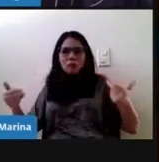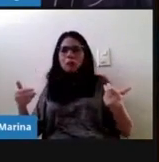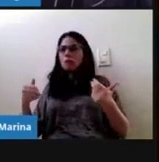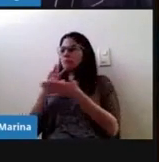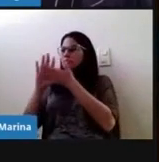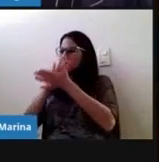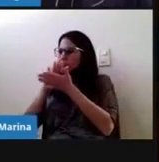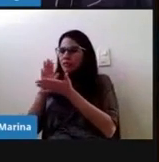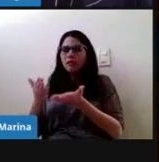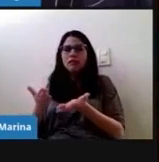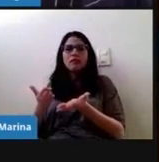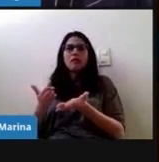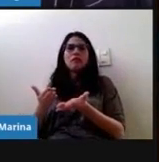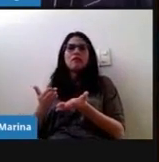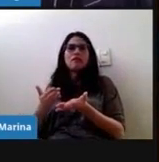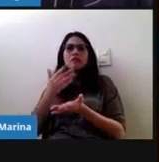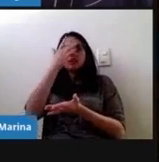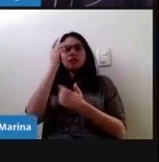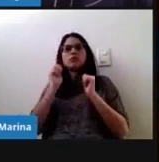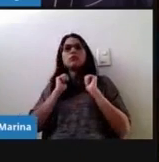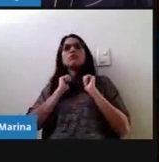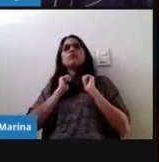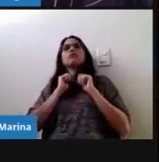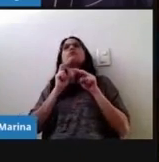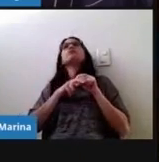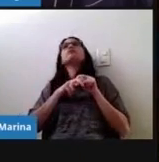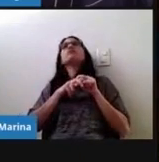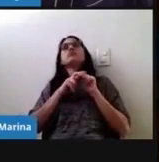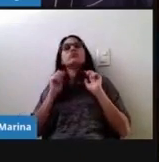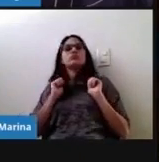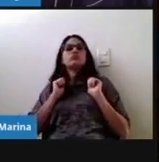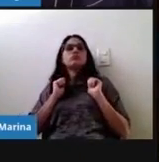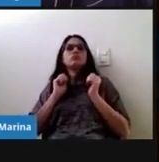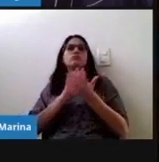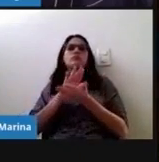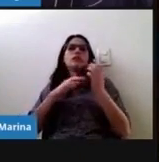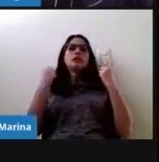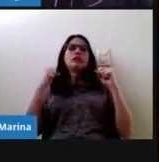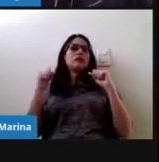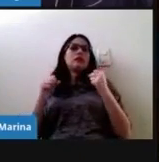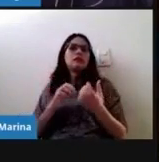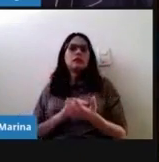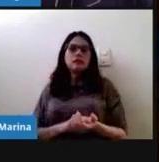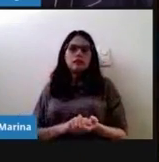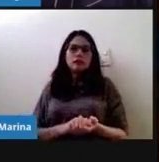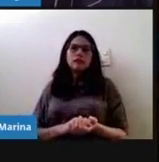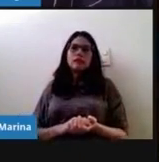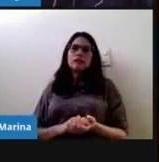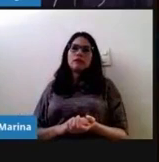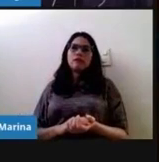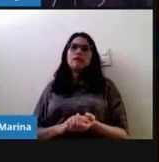legumes, tempo sedentário, e também aqui adicionando o tempo